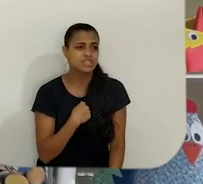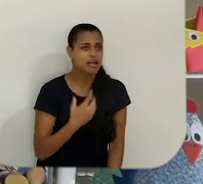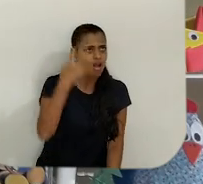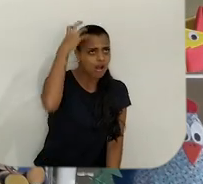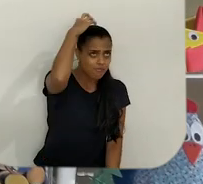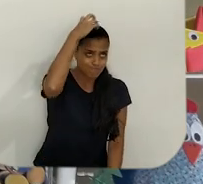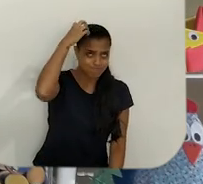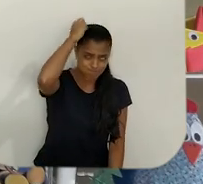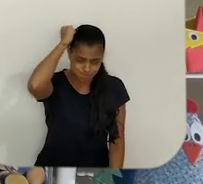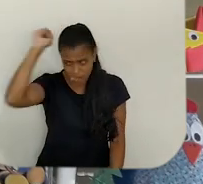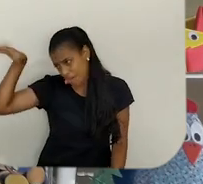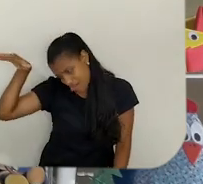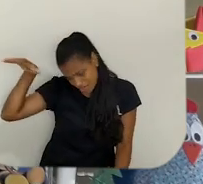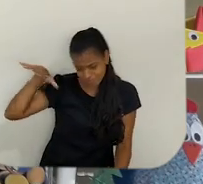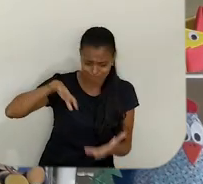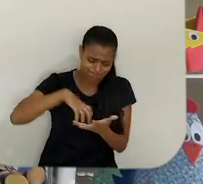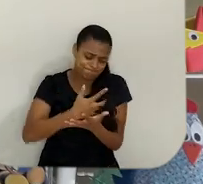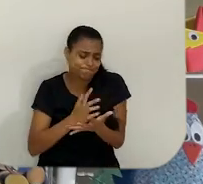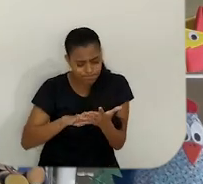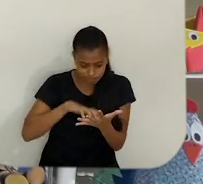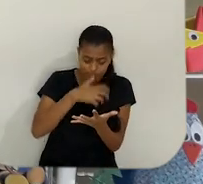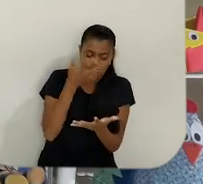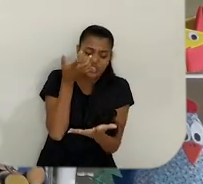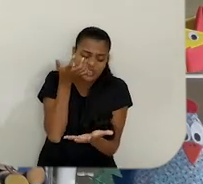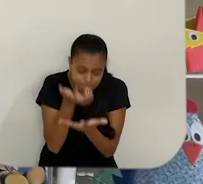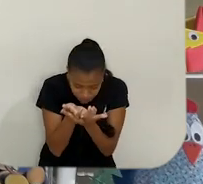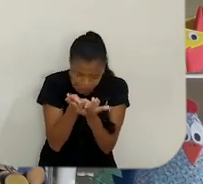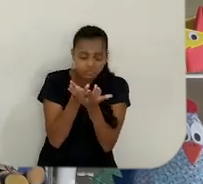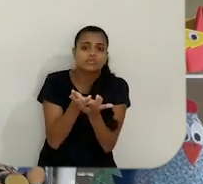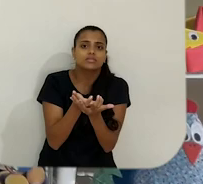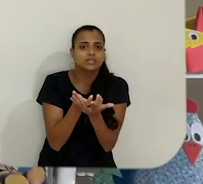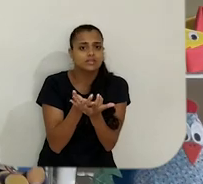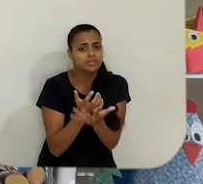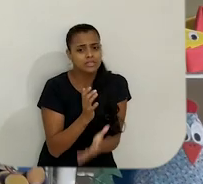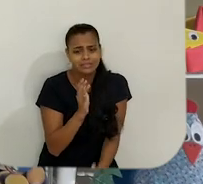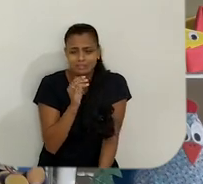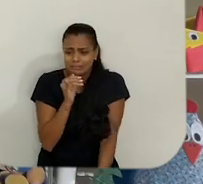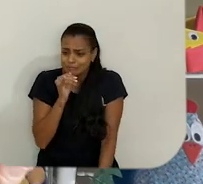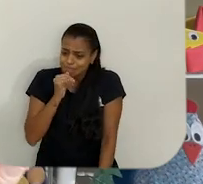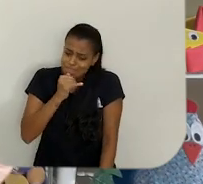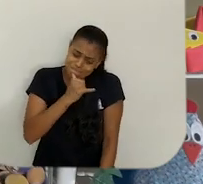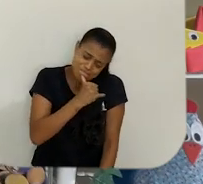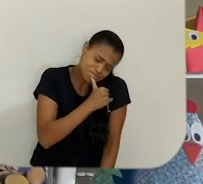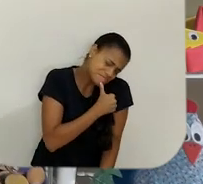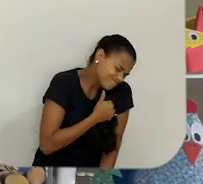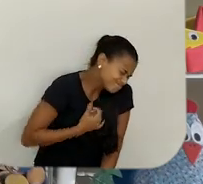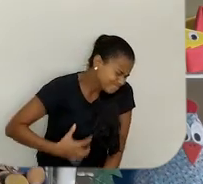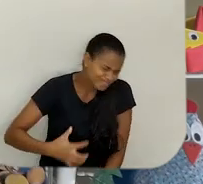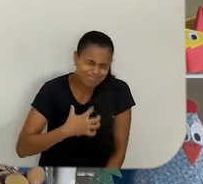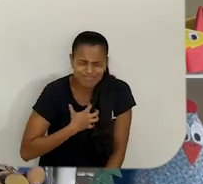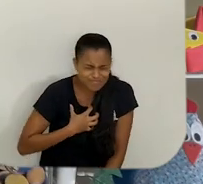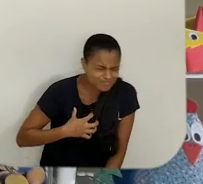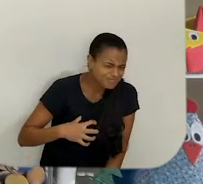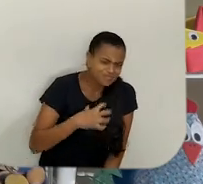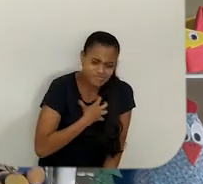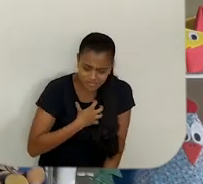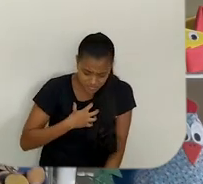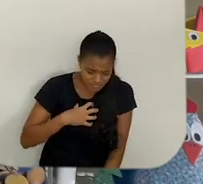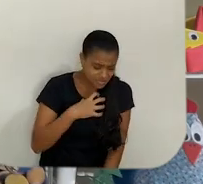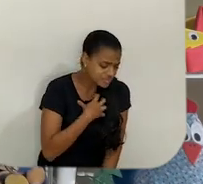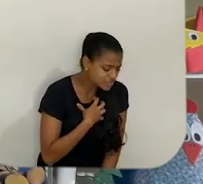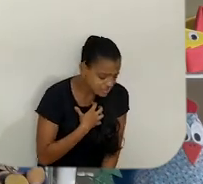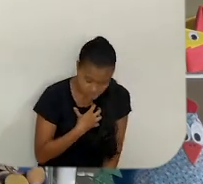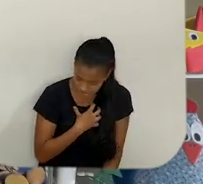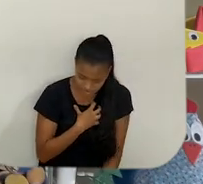apelidos feios já arrancaram Meu laço me deixaram jogada no chão amigo usaram para magoar